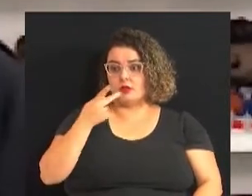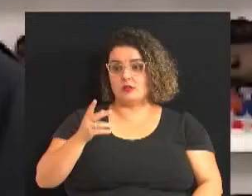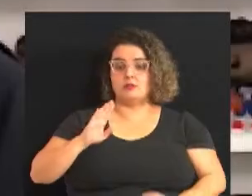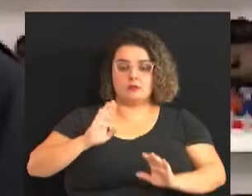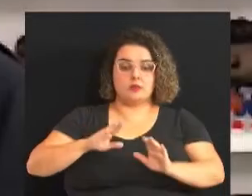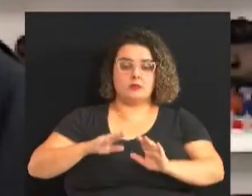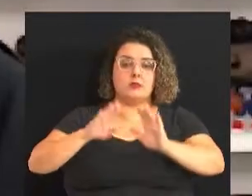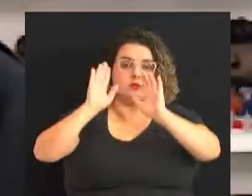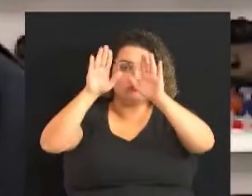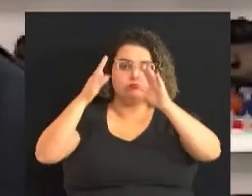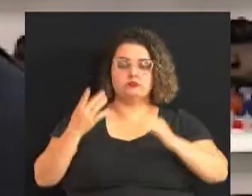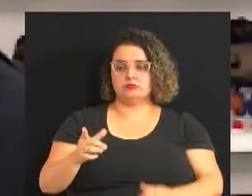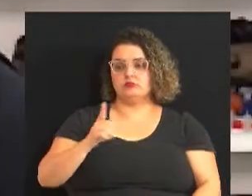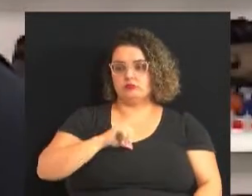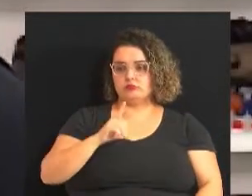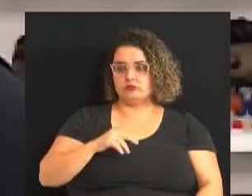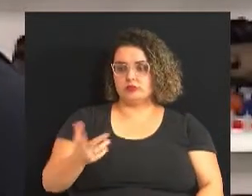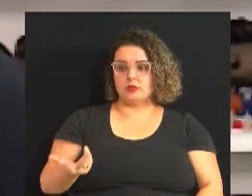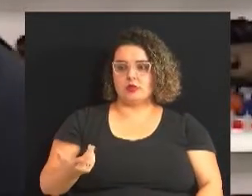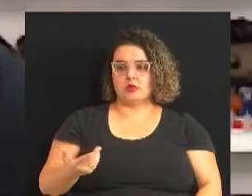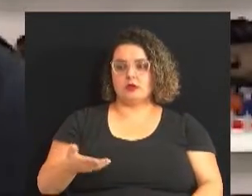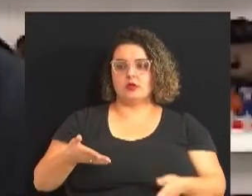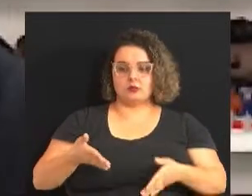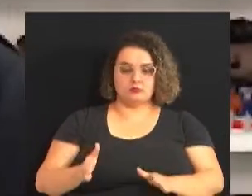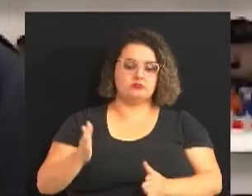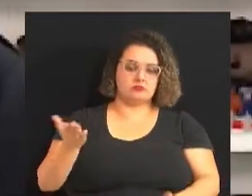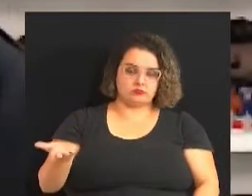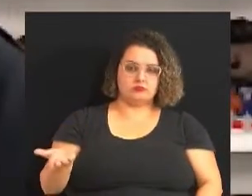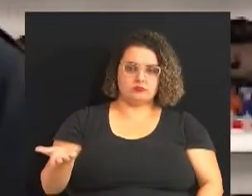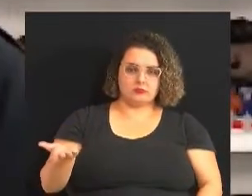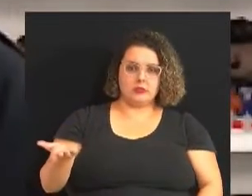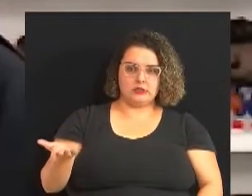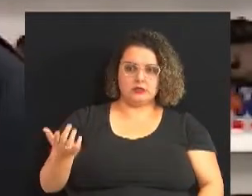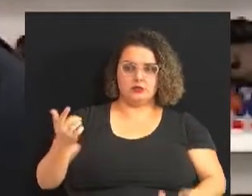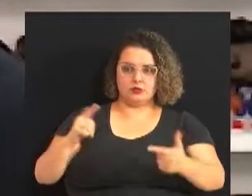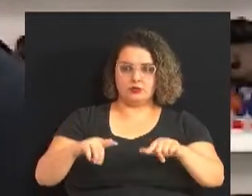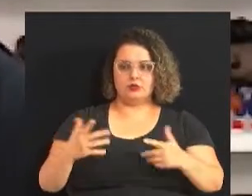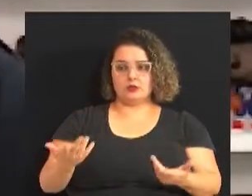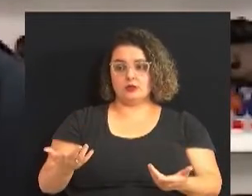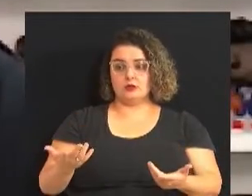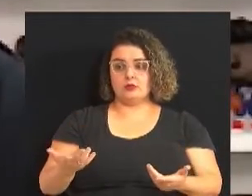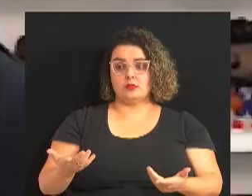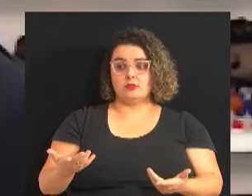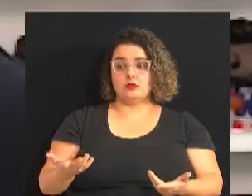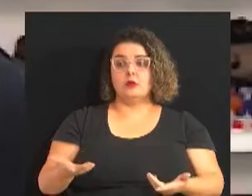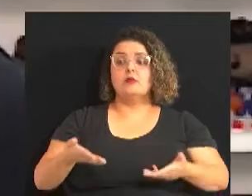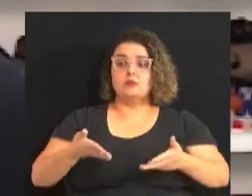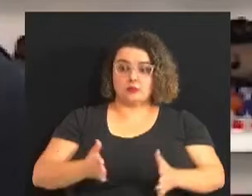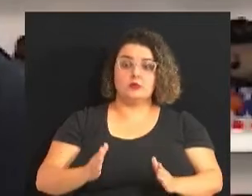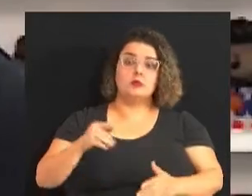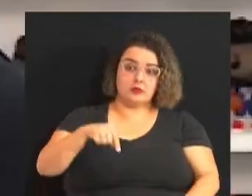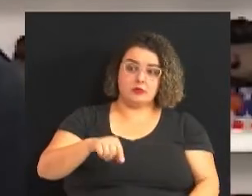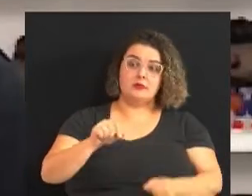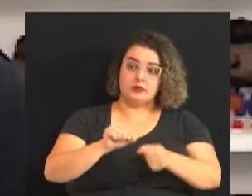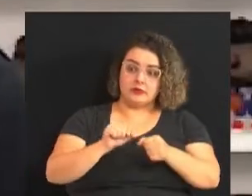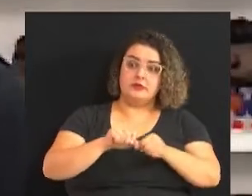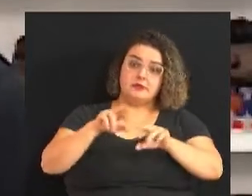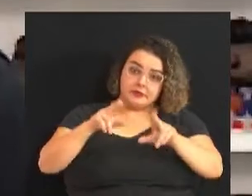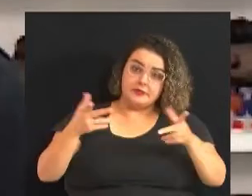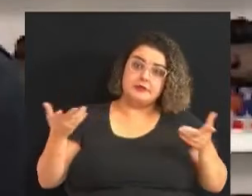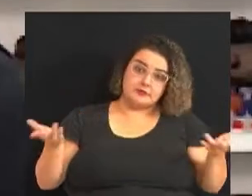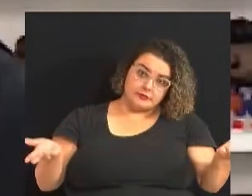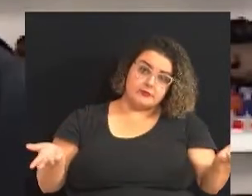os jogadores naturalizados, e aquela história, se você vai naturalizar alguém, naturalize alguém que vá fazer realmente a É. diferença,